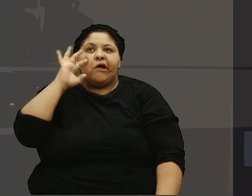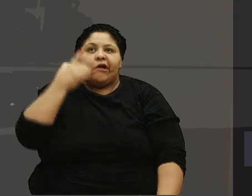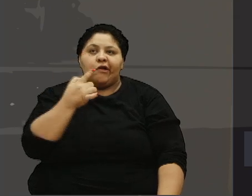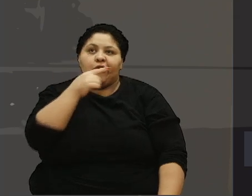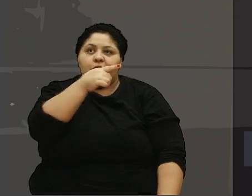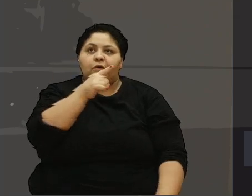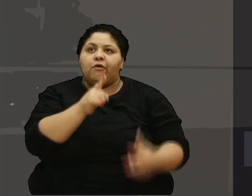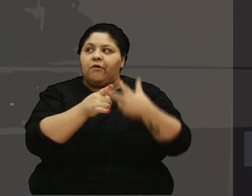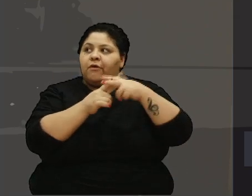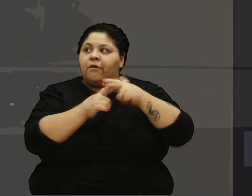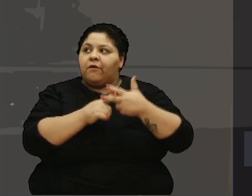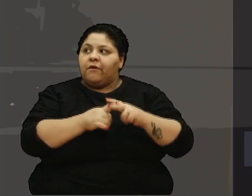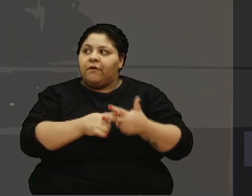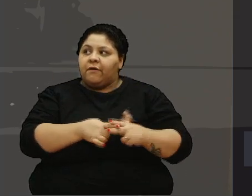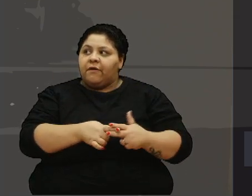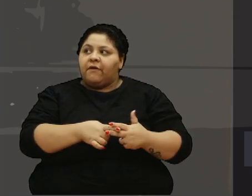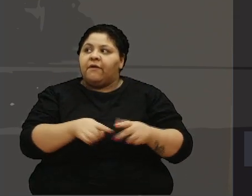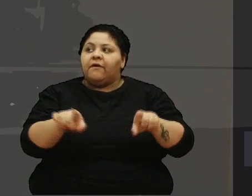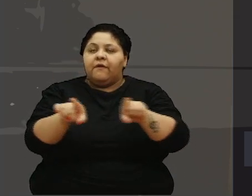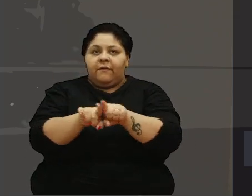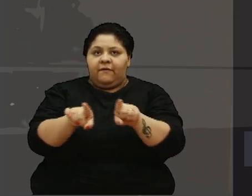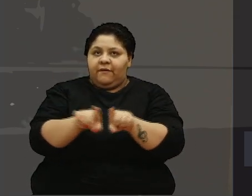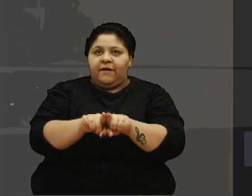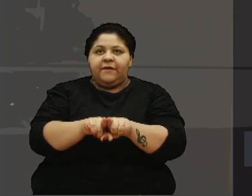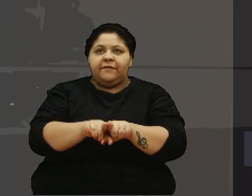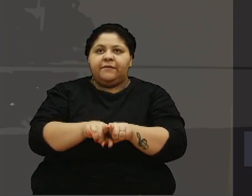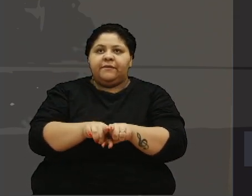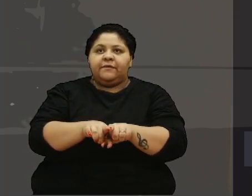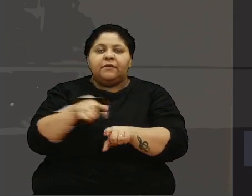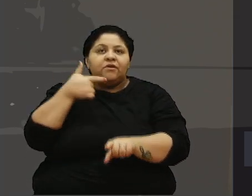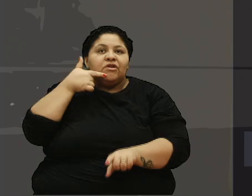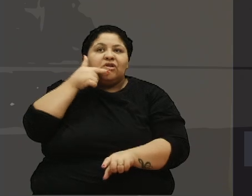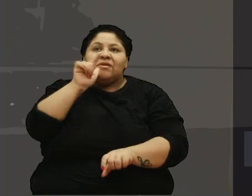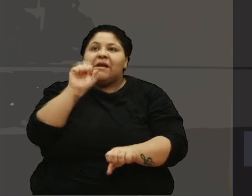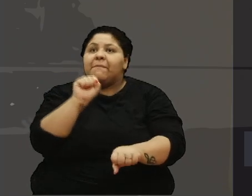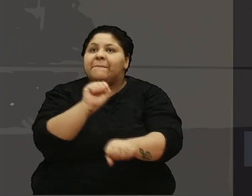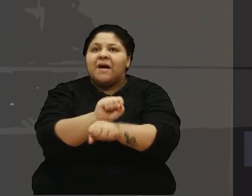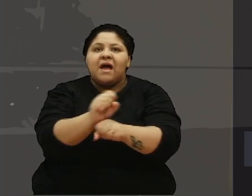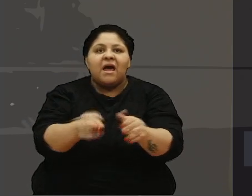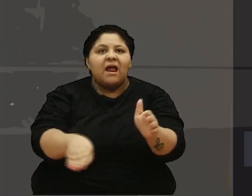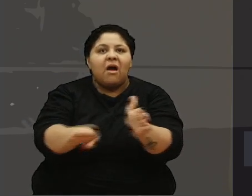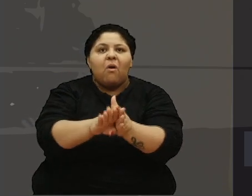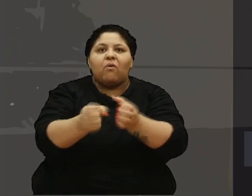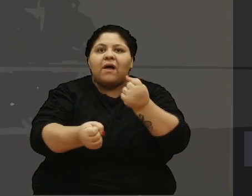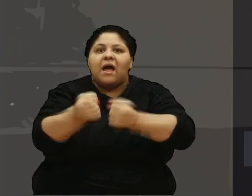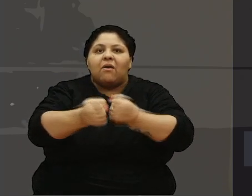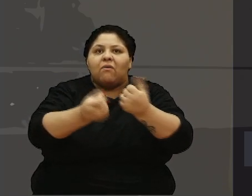lá. Ninguém mais vai na ferragem porque não consegue estacionar o veículo.